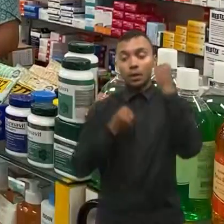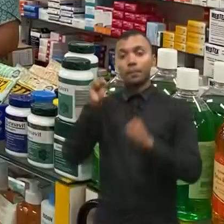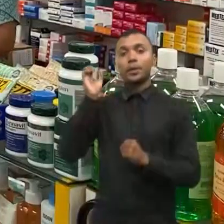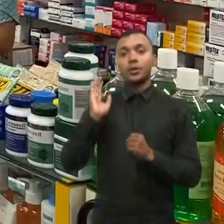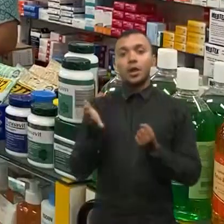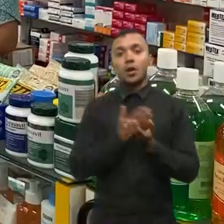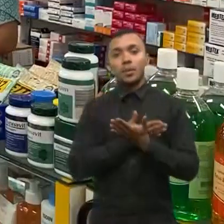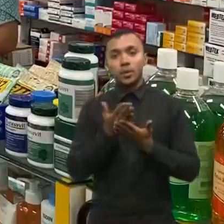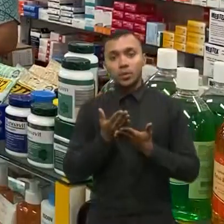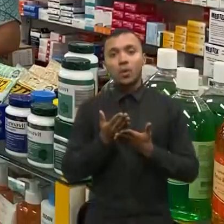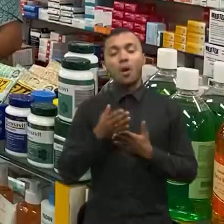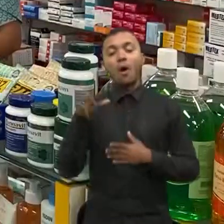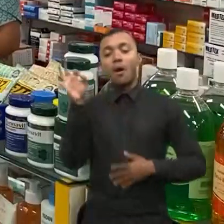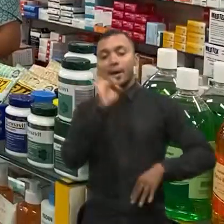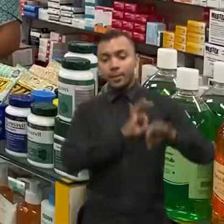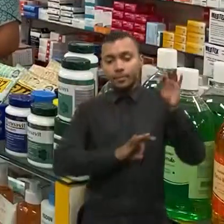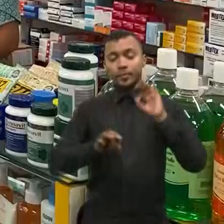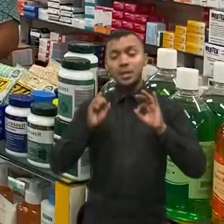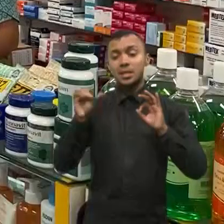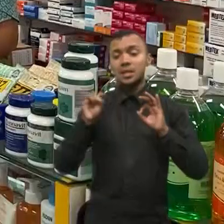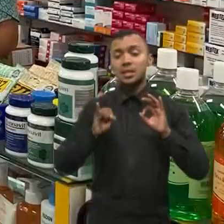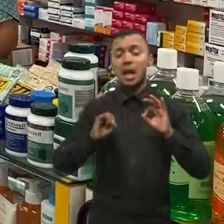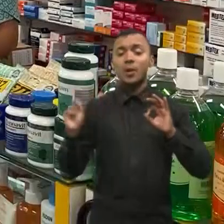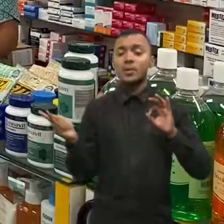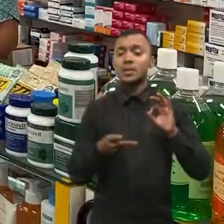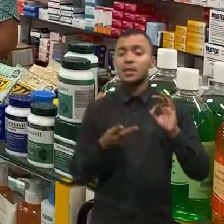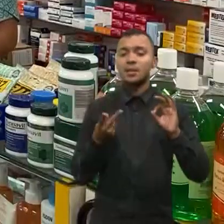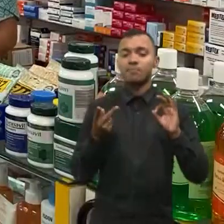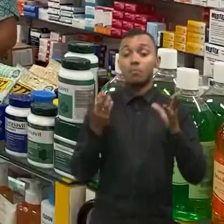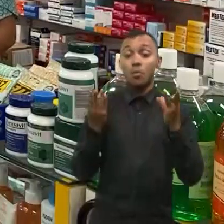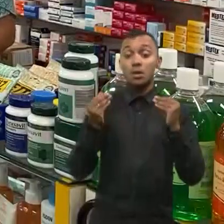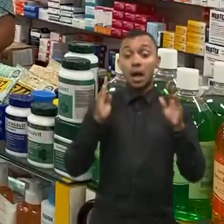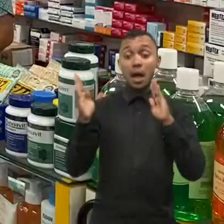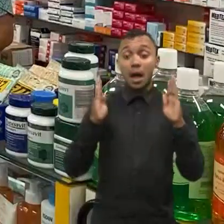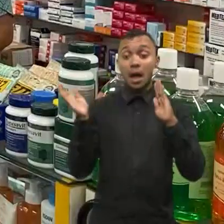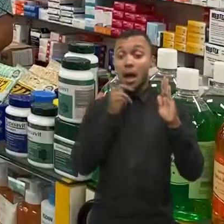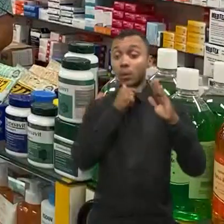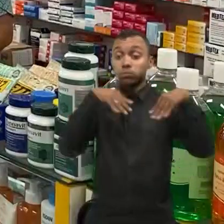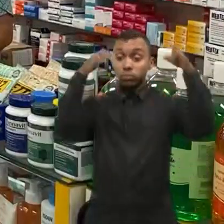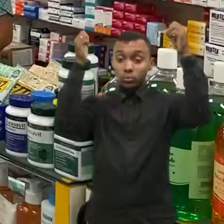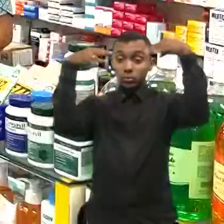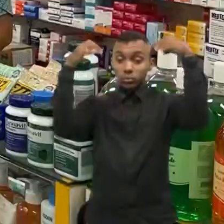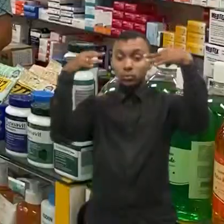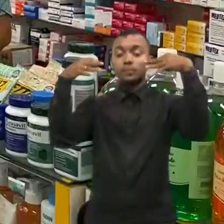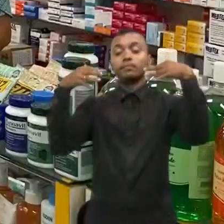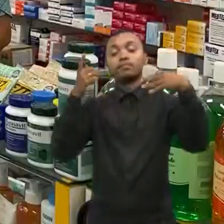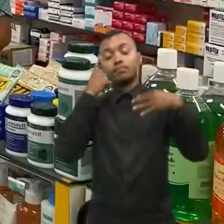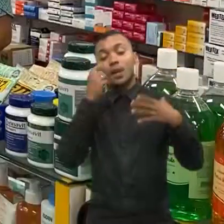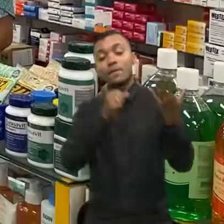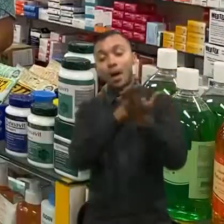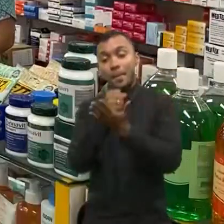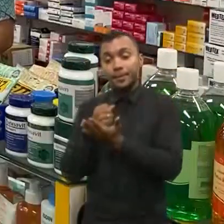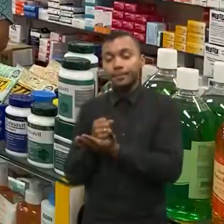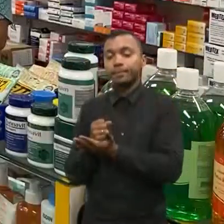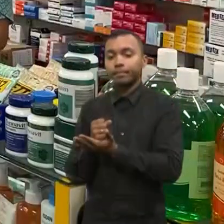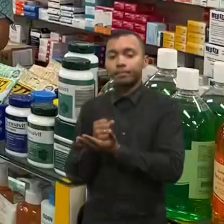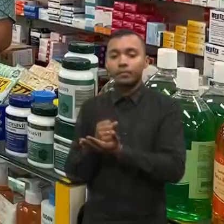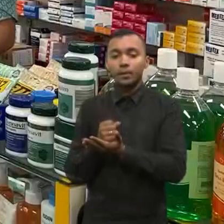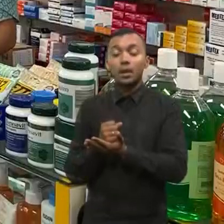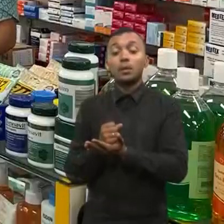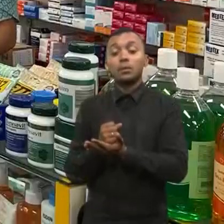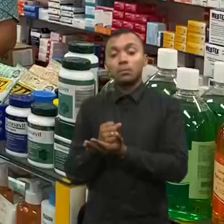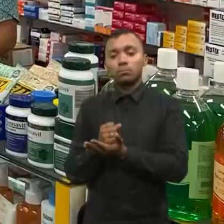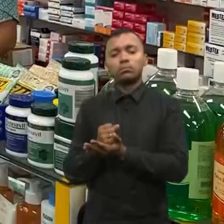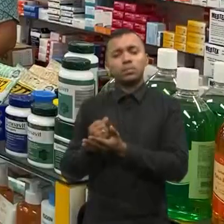já sabendo que iam chegar a quadra chuvosa. Hoje o abastecimento está normal, a procura tem